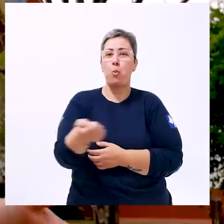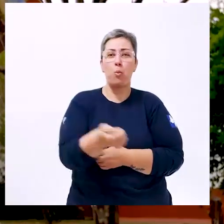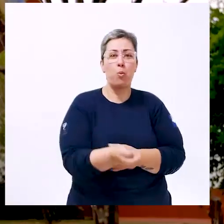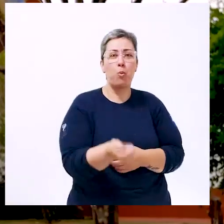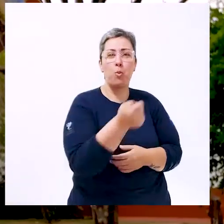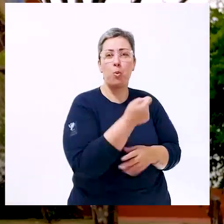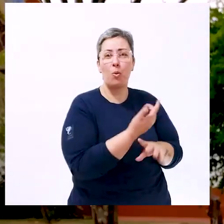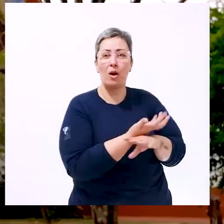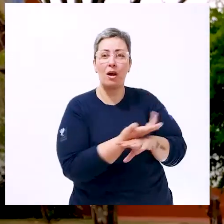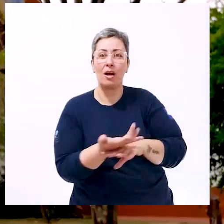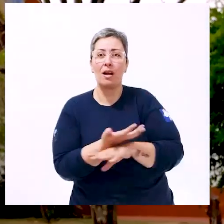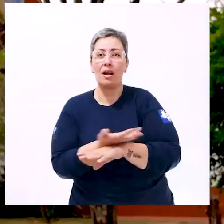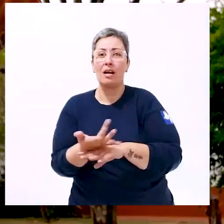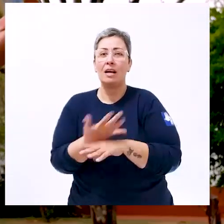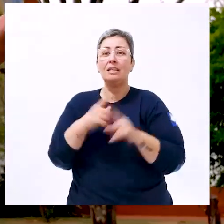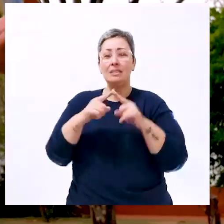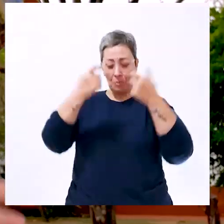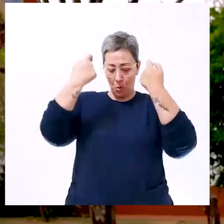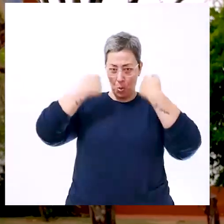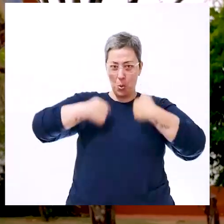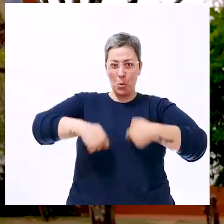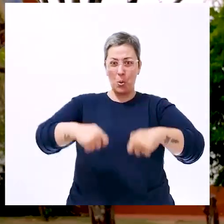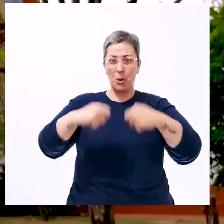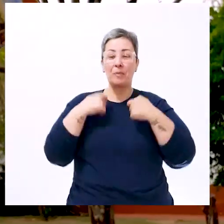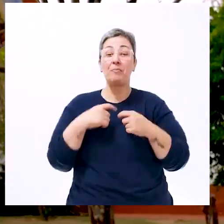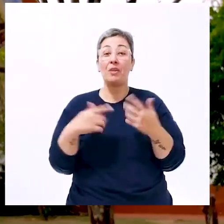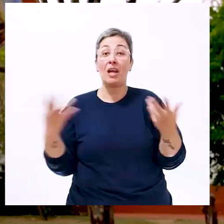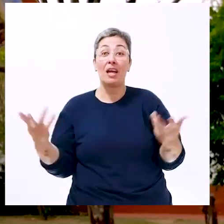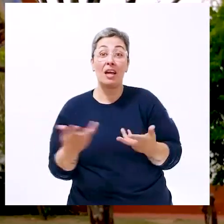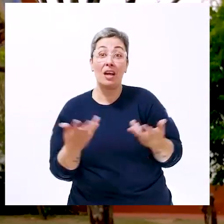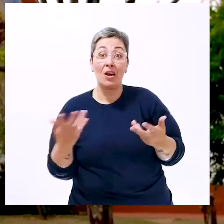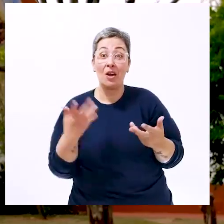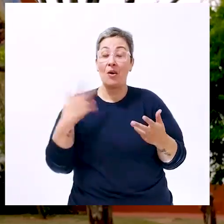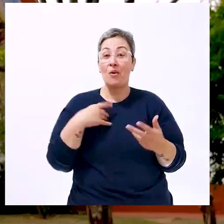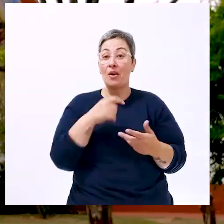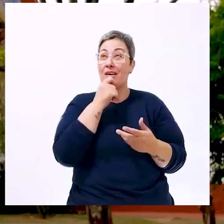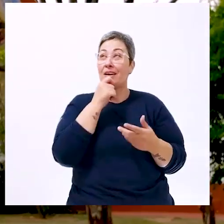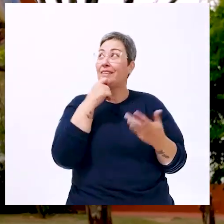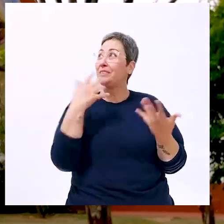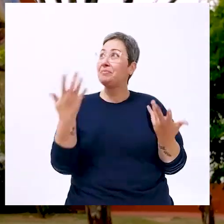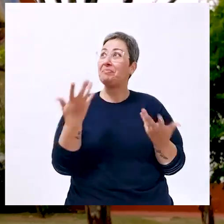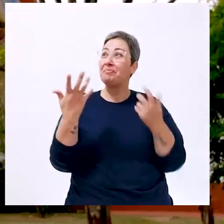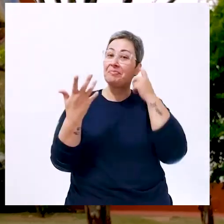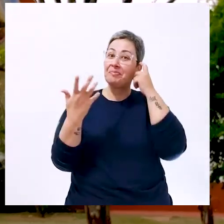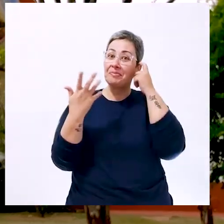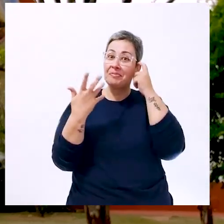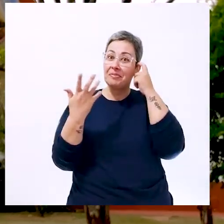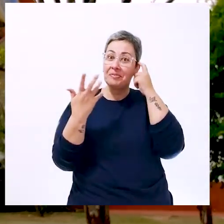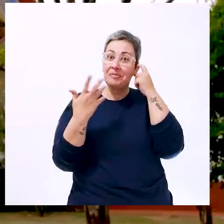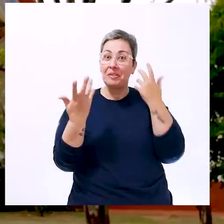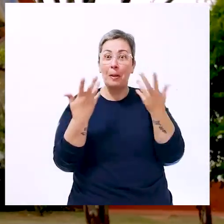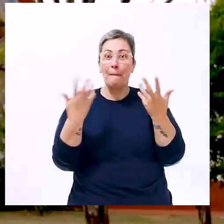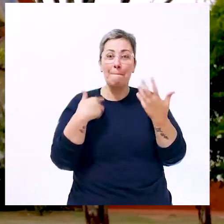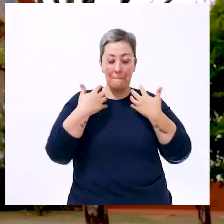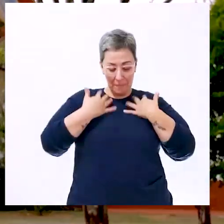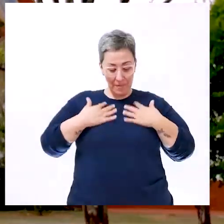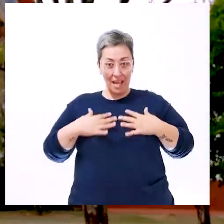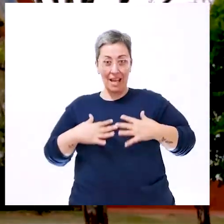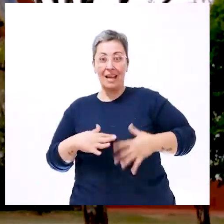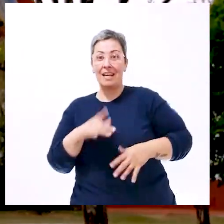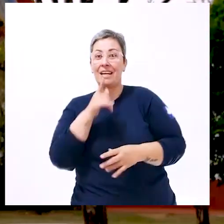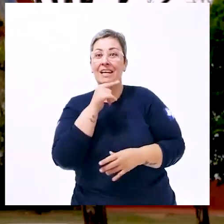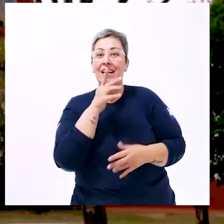flores, molhamos a grama e nos molhamos. Hoje eu ainda me sinto